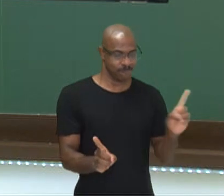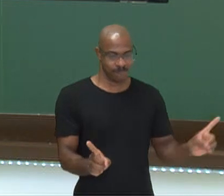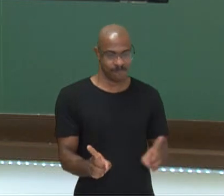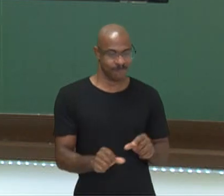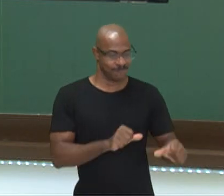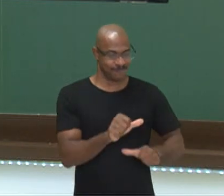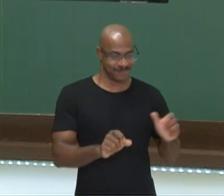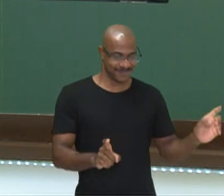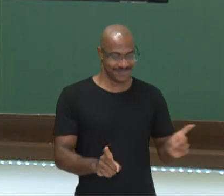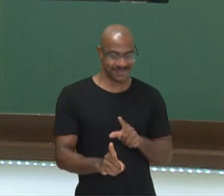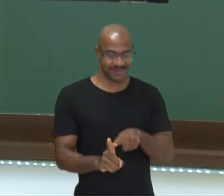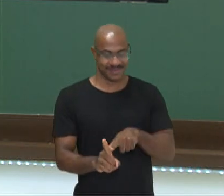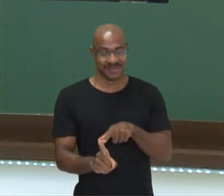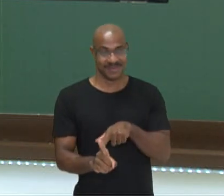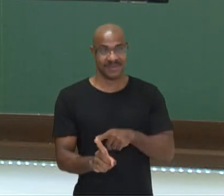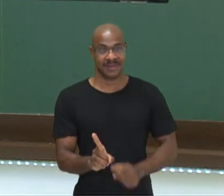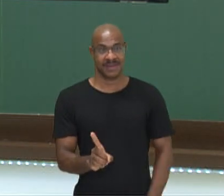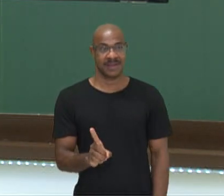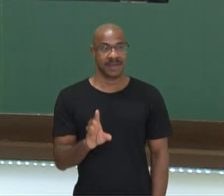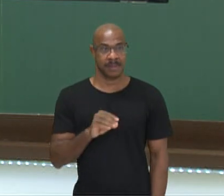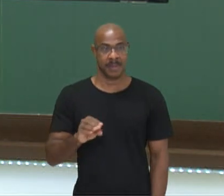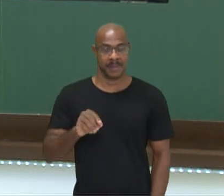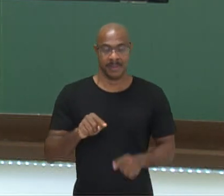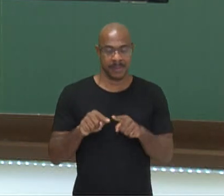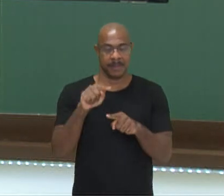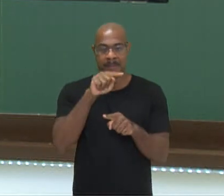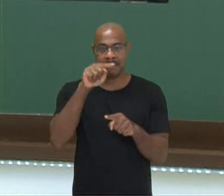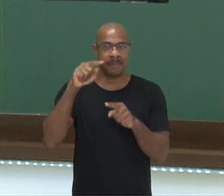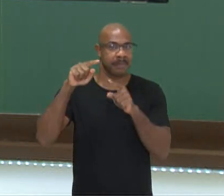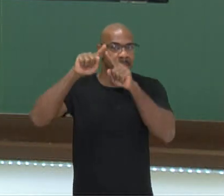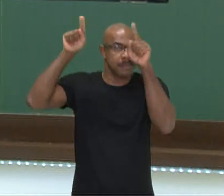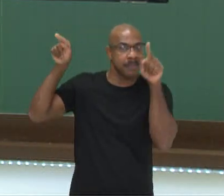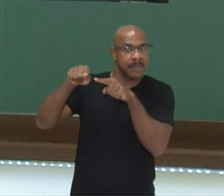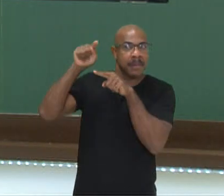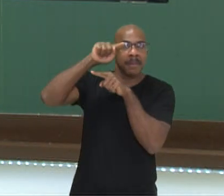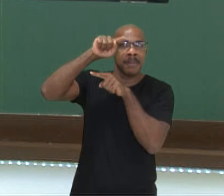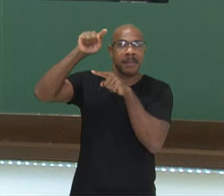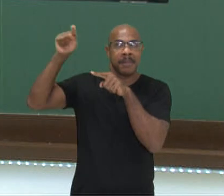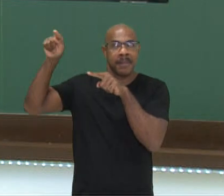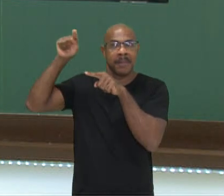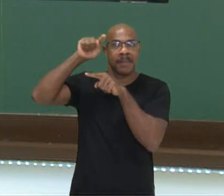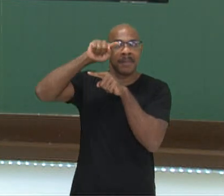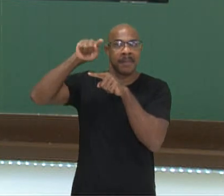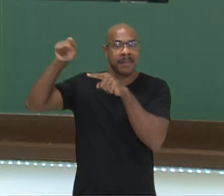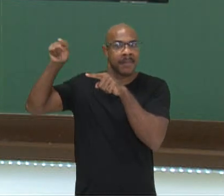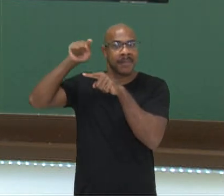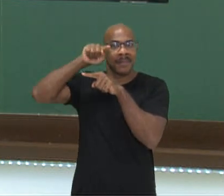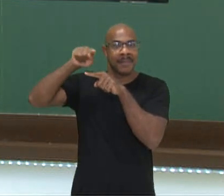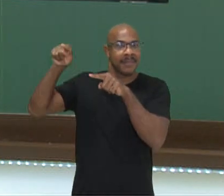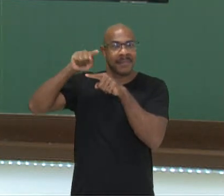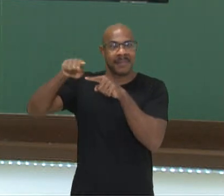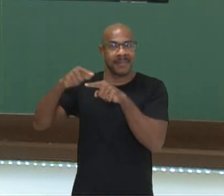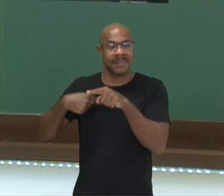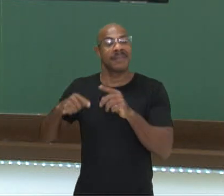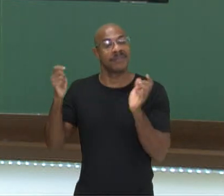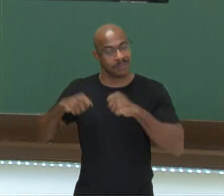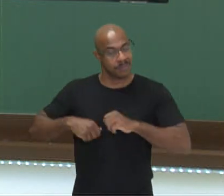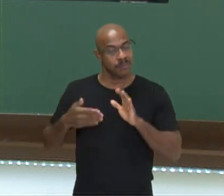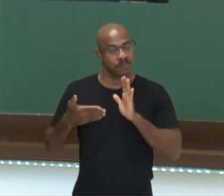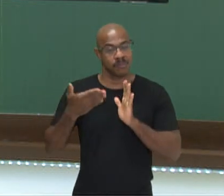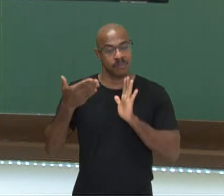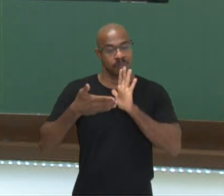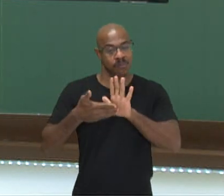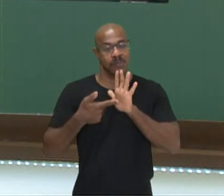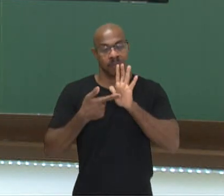inicial, as falas nós temos linhas horizontais. Então, mesmo não tendo palavras, conseguimos comprovar que